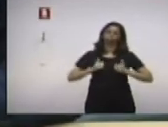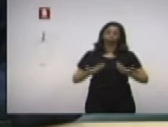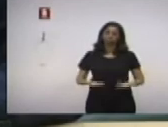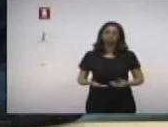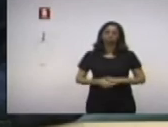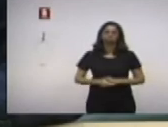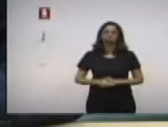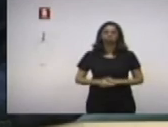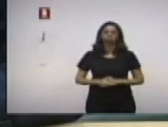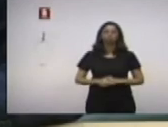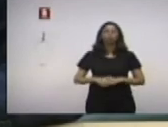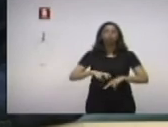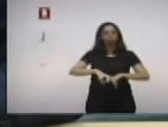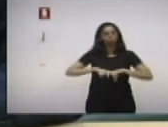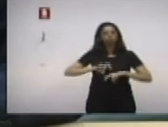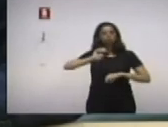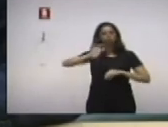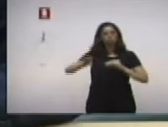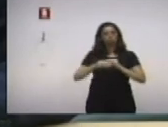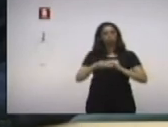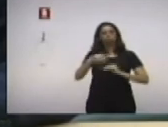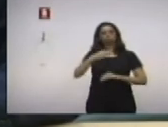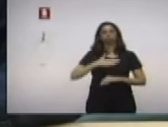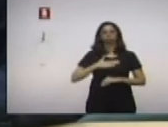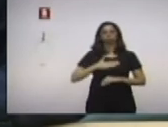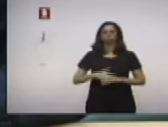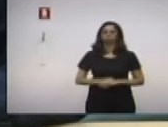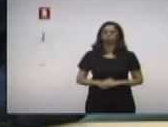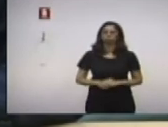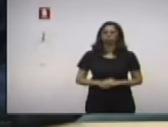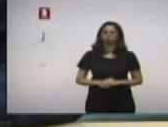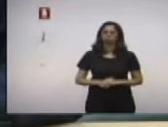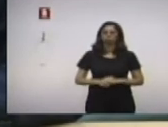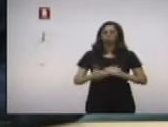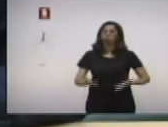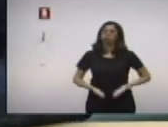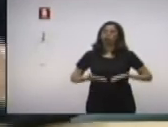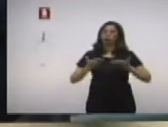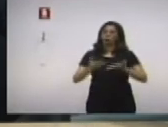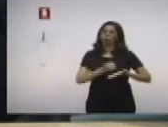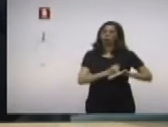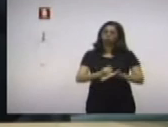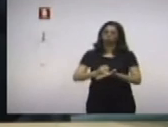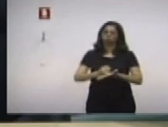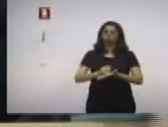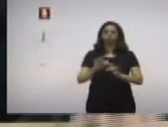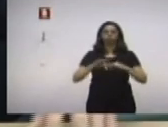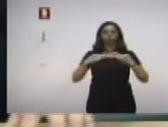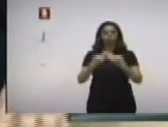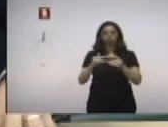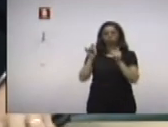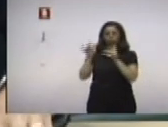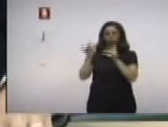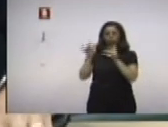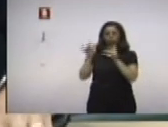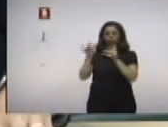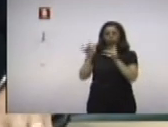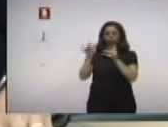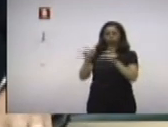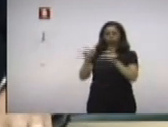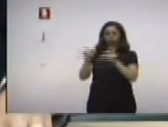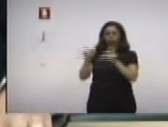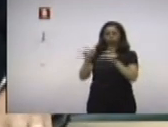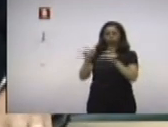essa emenda eu pensei justamente atender as pessoas que foram deixadas de lado na